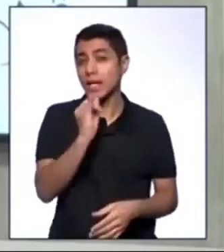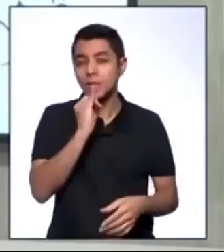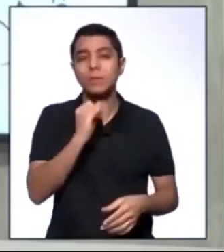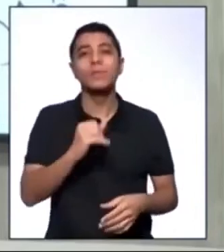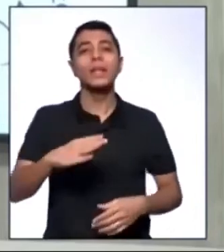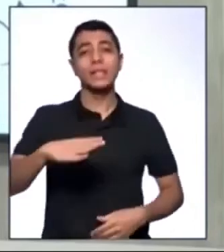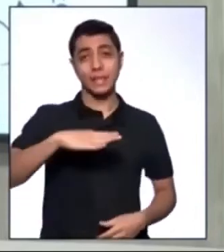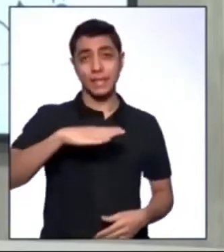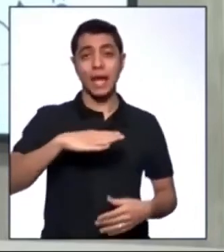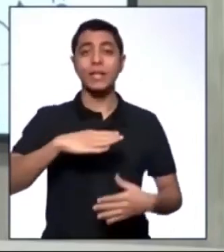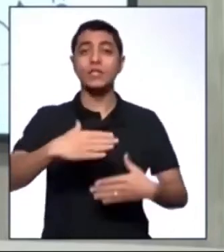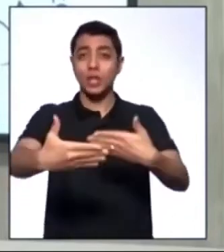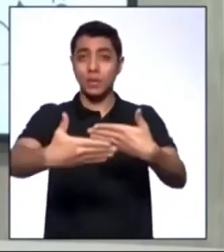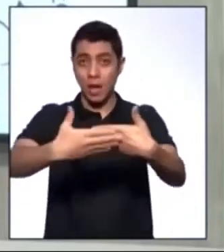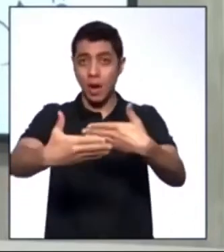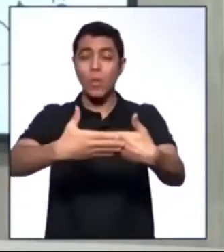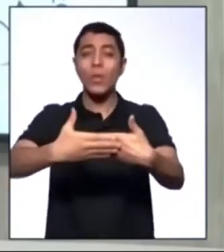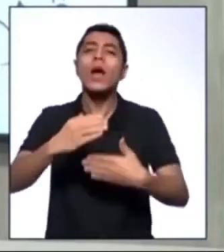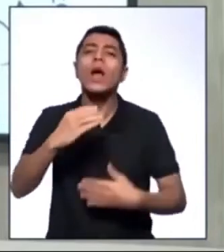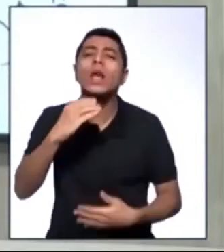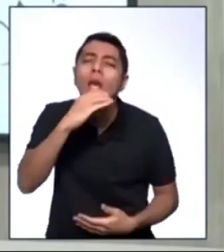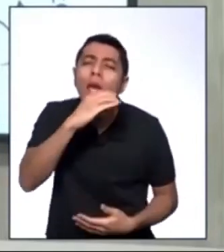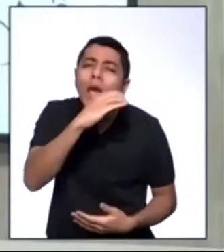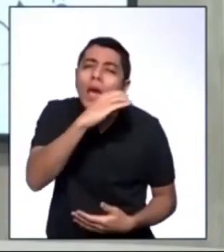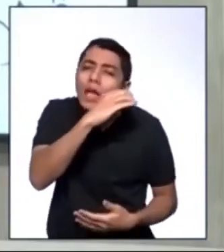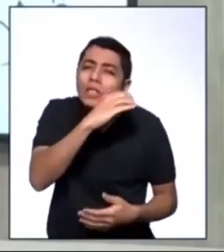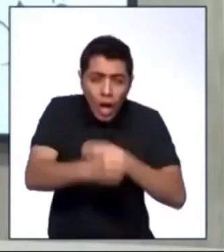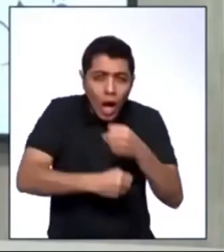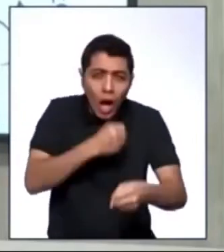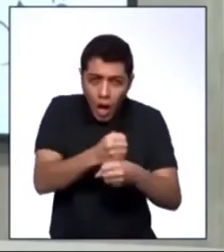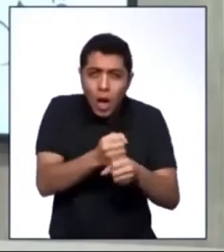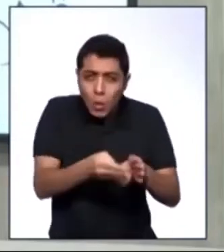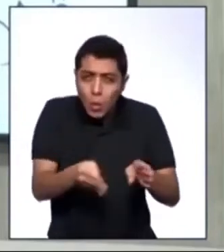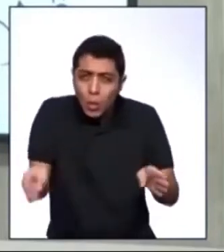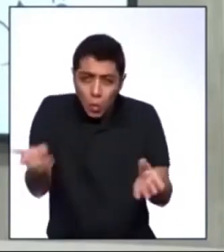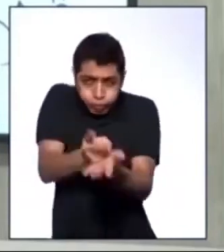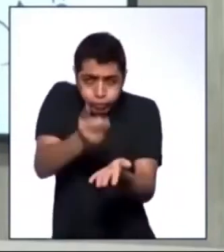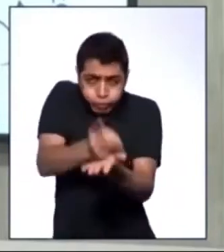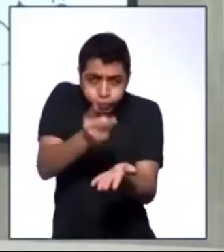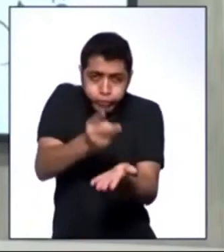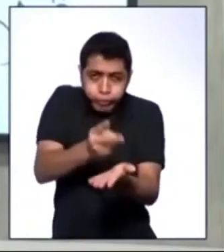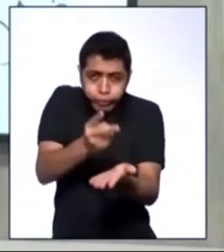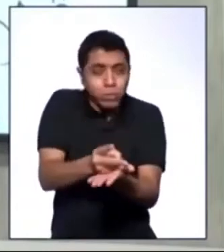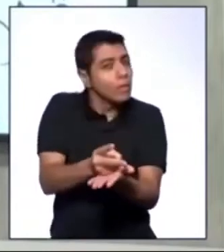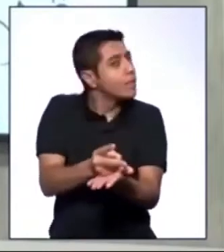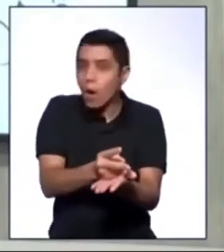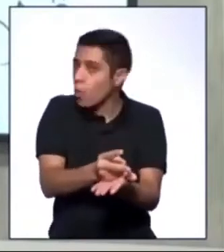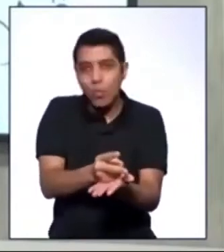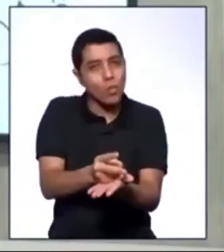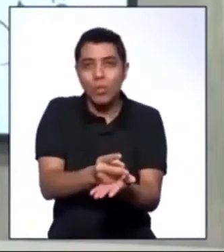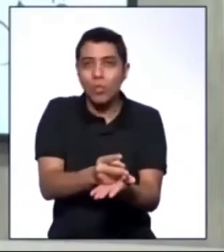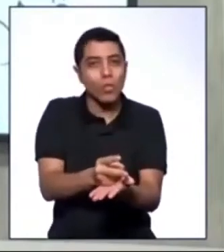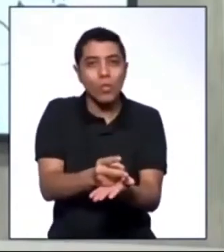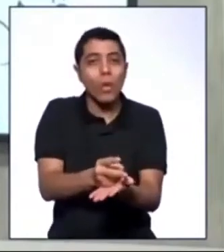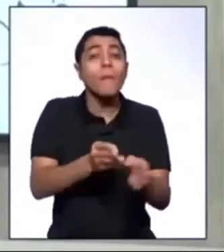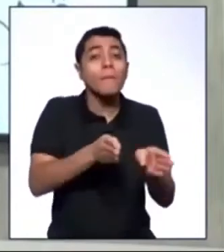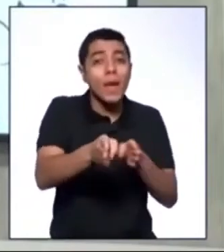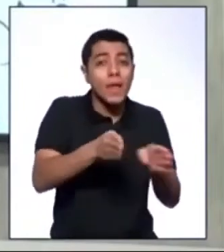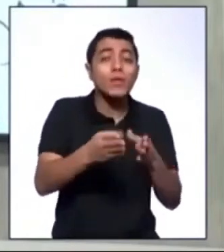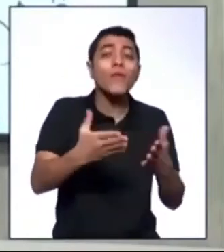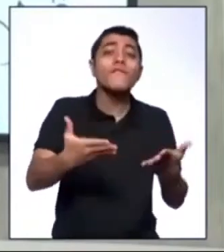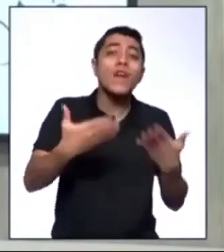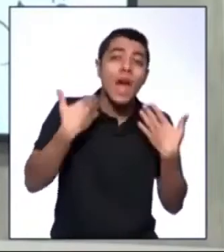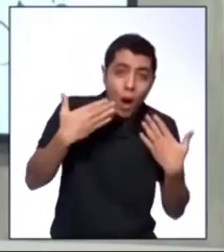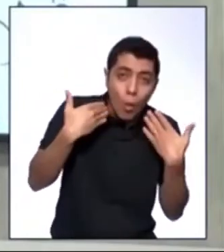uma cidade quente o ano todo? Não. Durante o verão, nós temos, sim, temperaturas elevadas